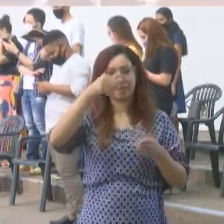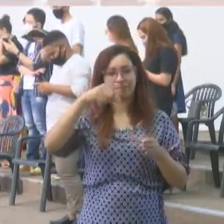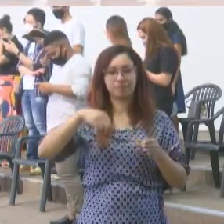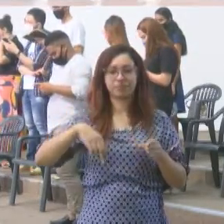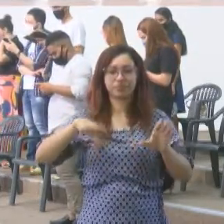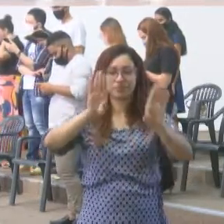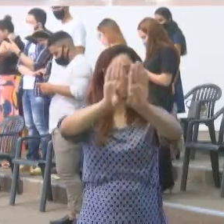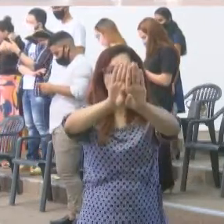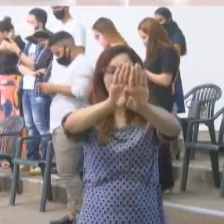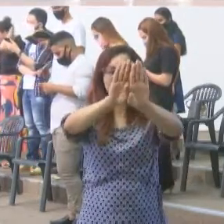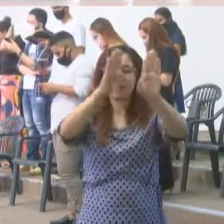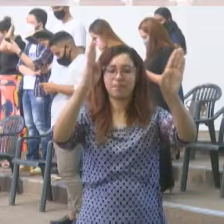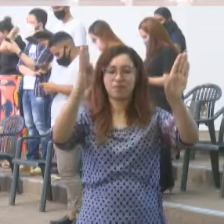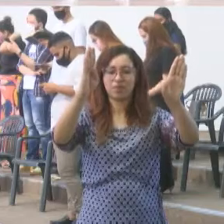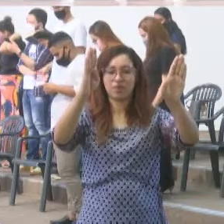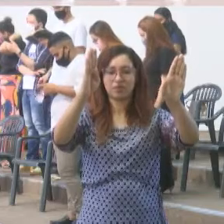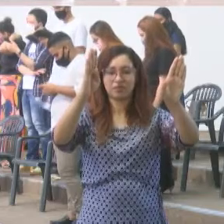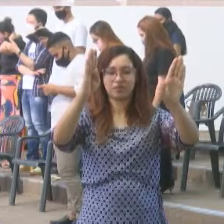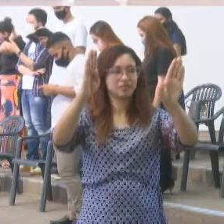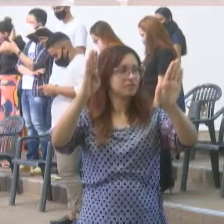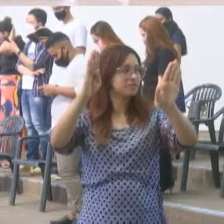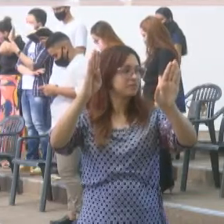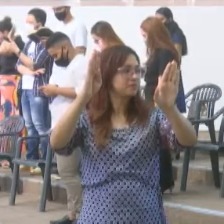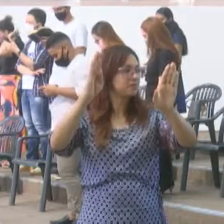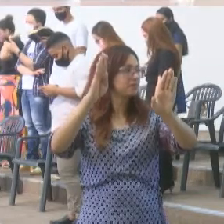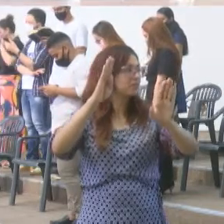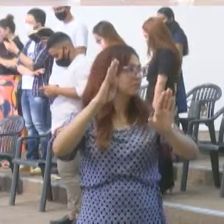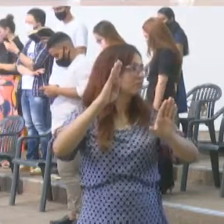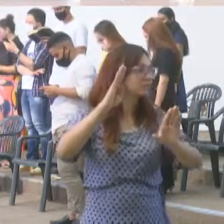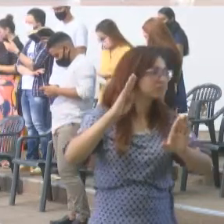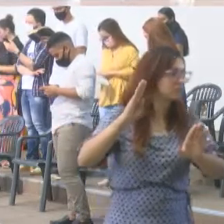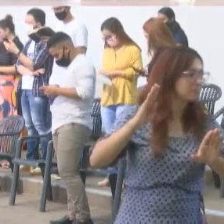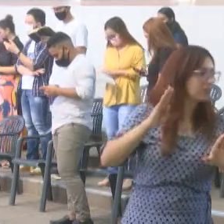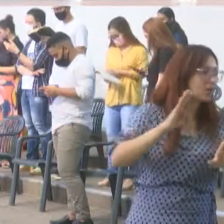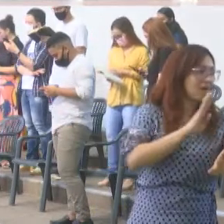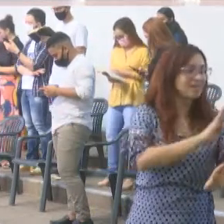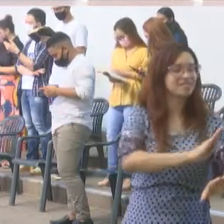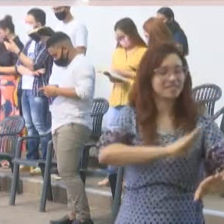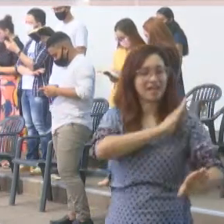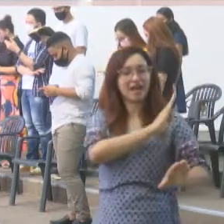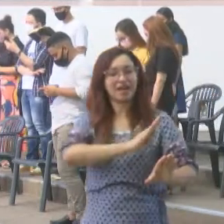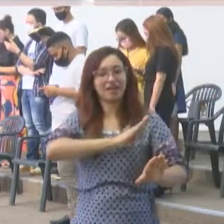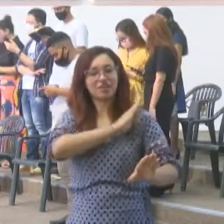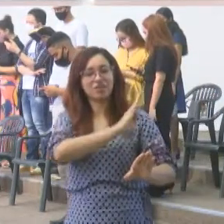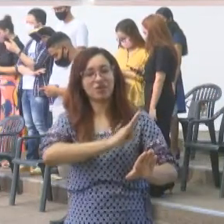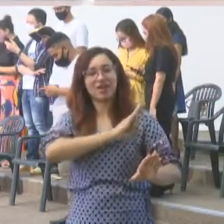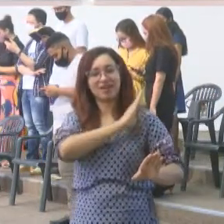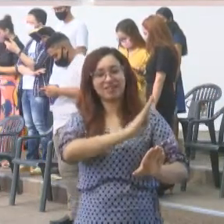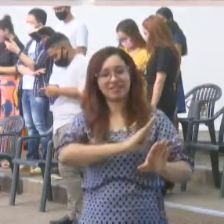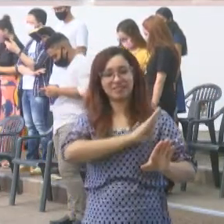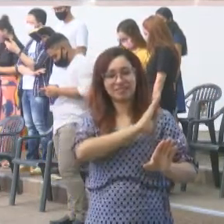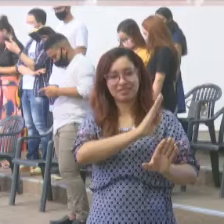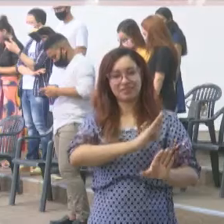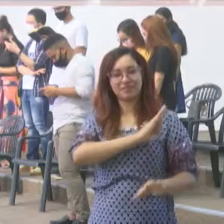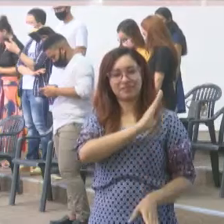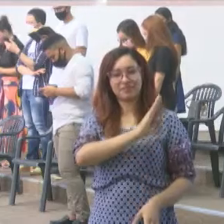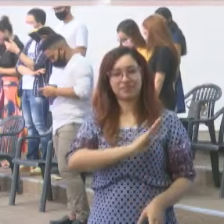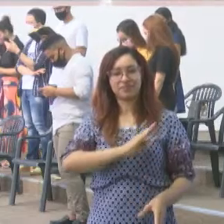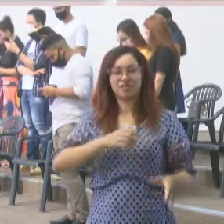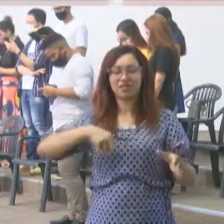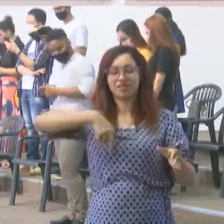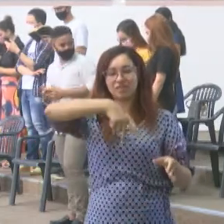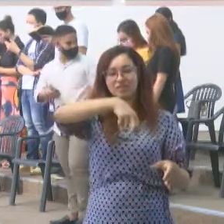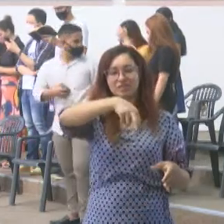da cidade e assentou-se ali. E eis que o resgatador que Boaz havia falado ia passando, então lhe